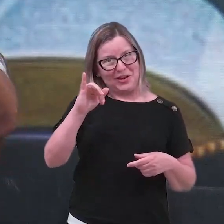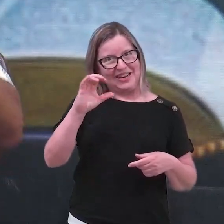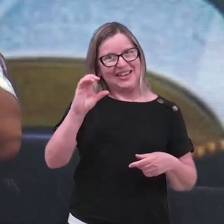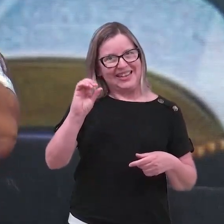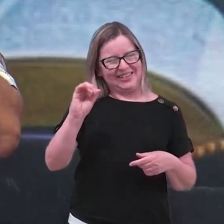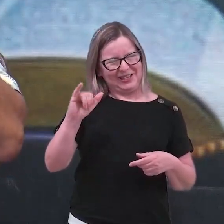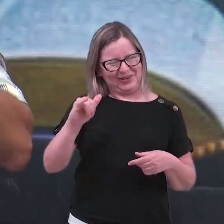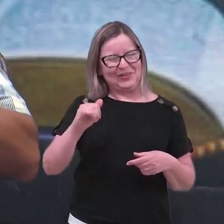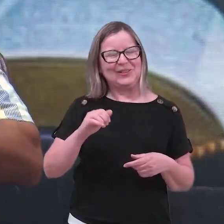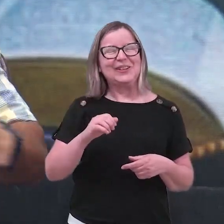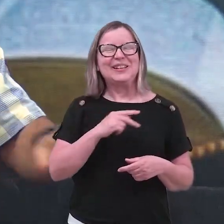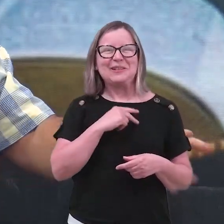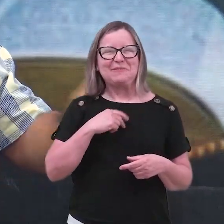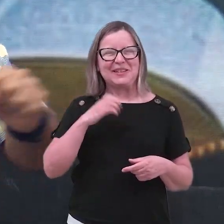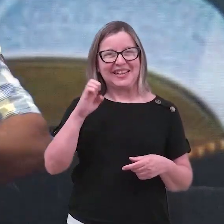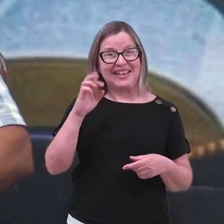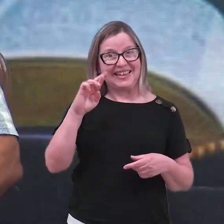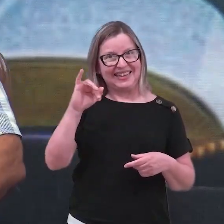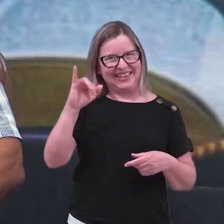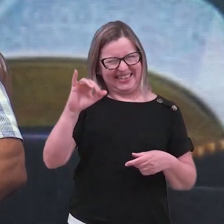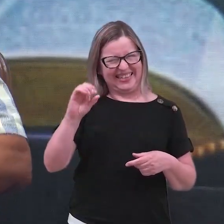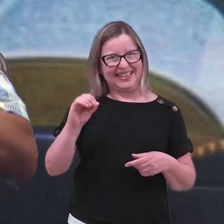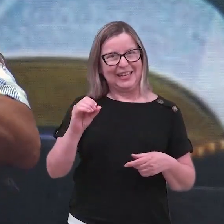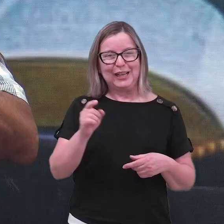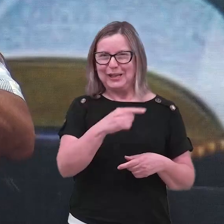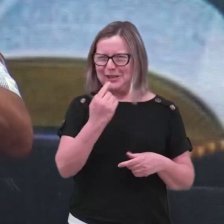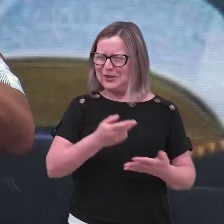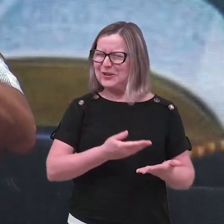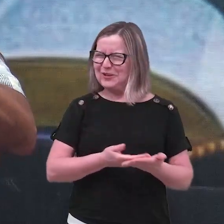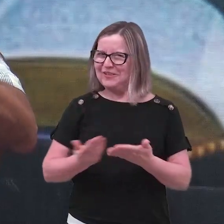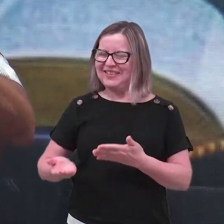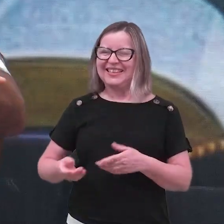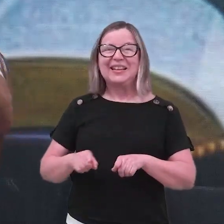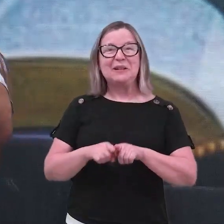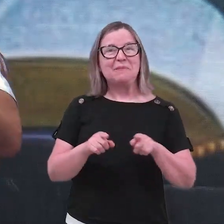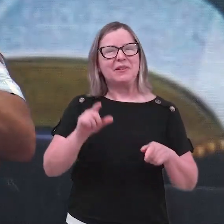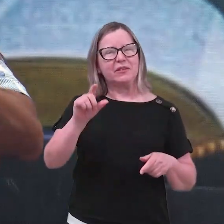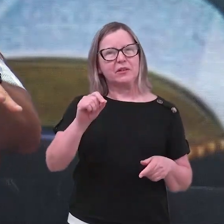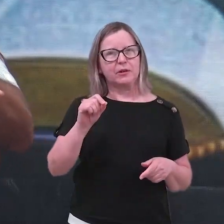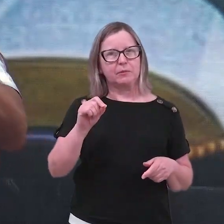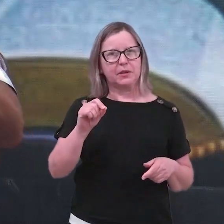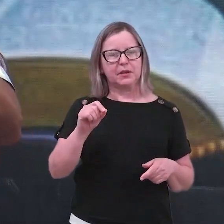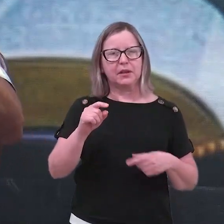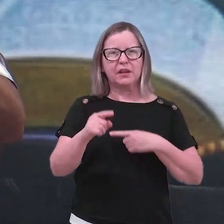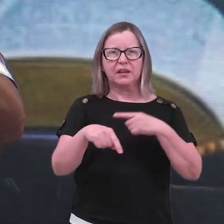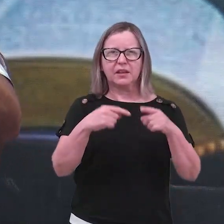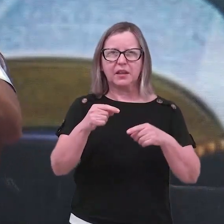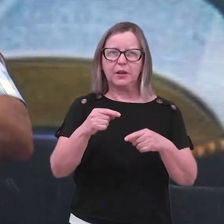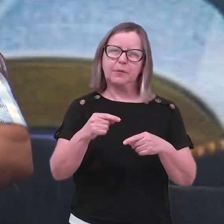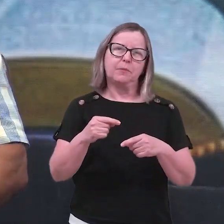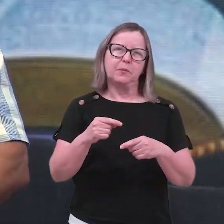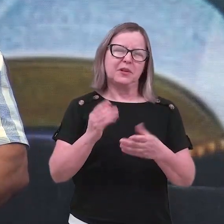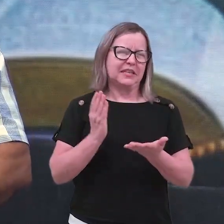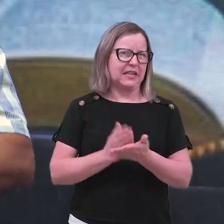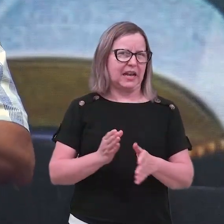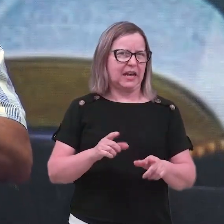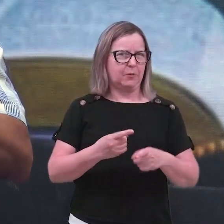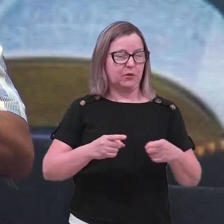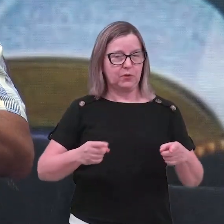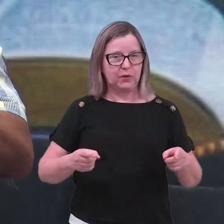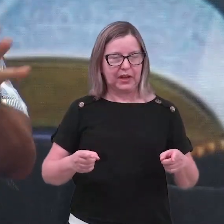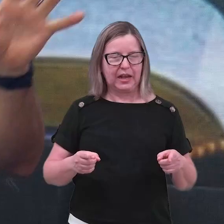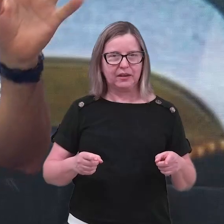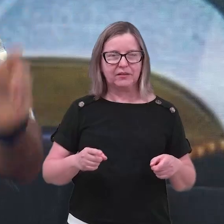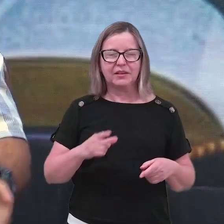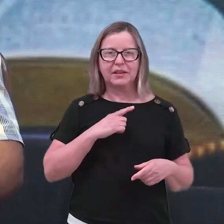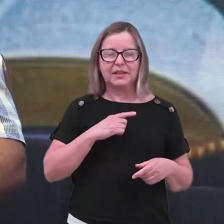gente para um churrasco, irmãos. Mas eu descobri, pastor Eric, que quando você acaba o churrasco e sobra um fogaréu ali, uma brasa, você